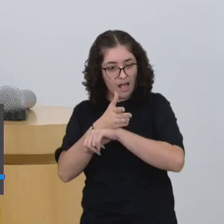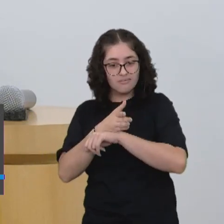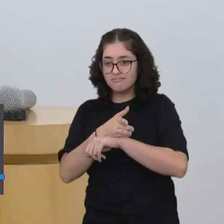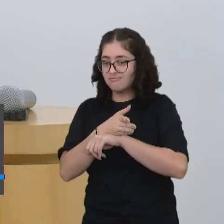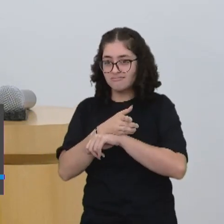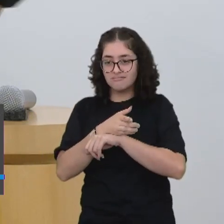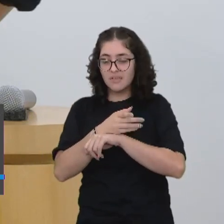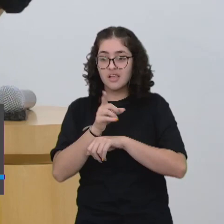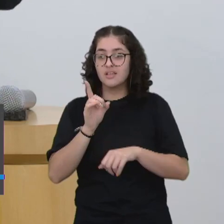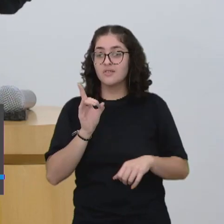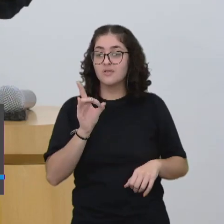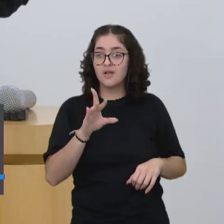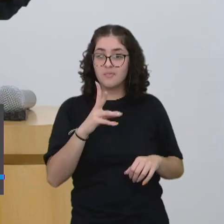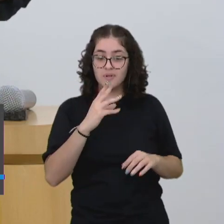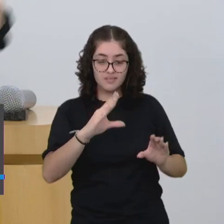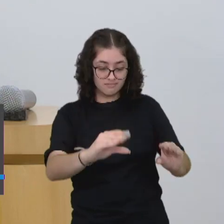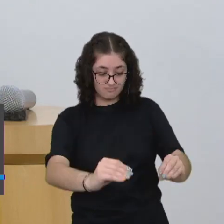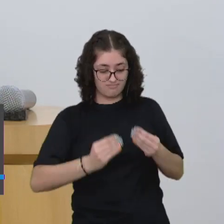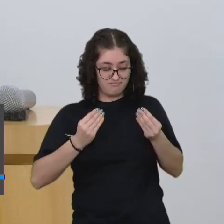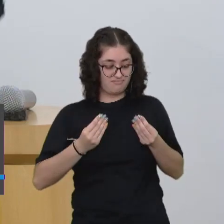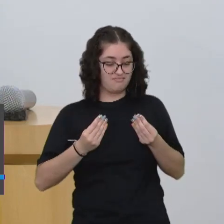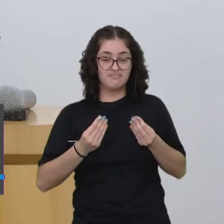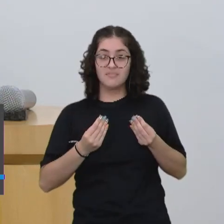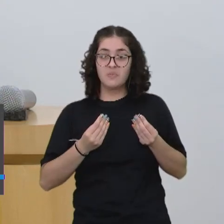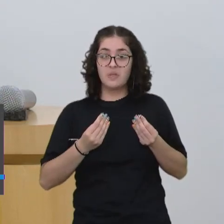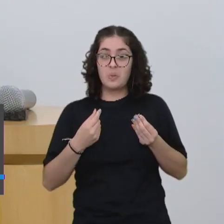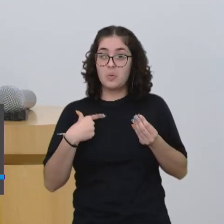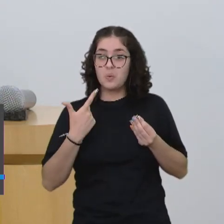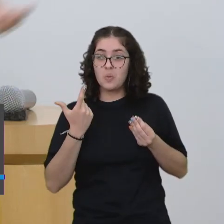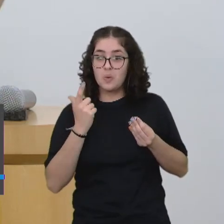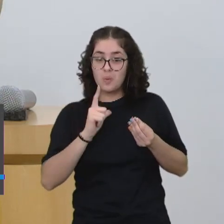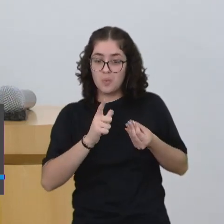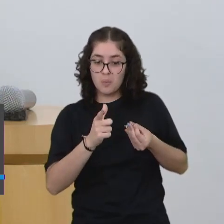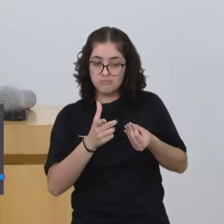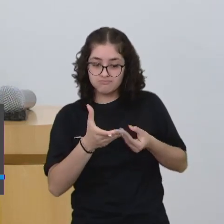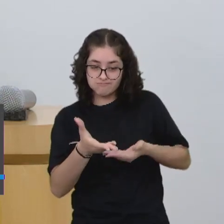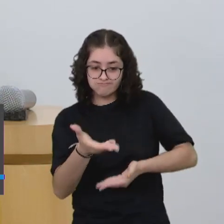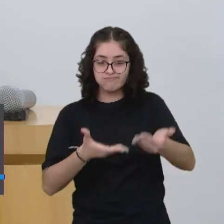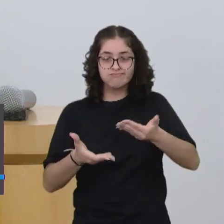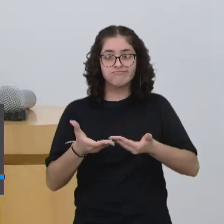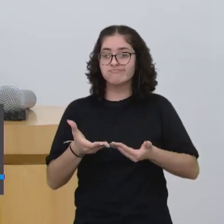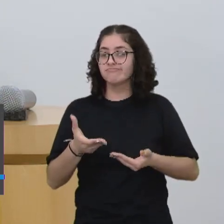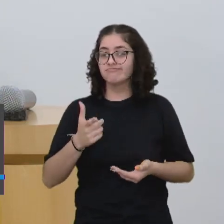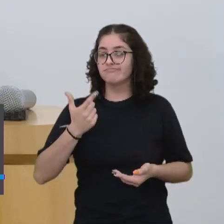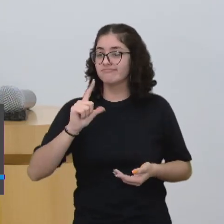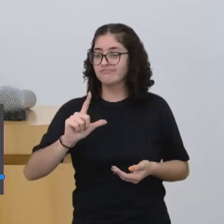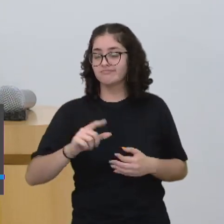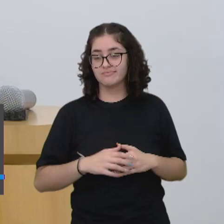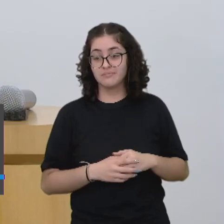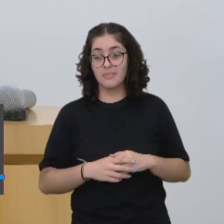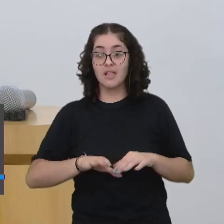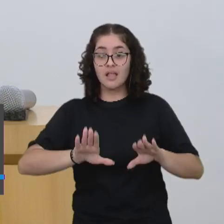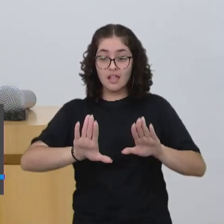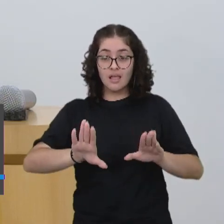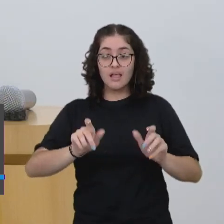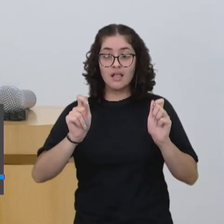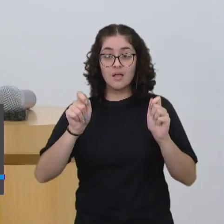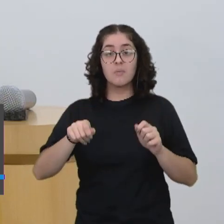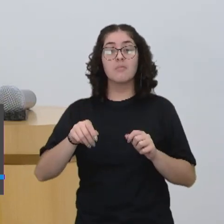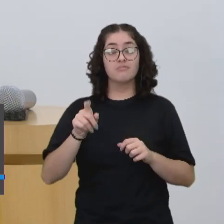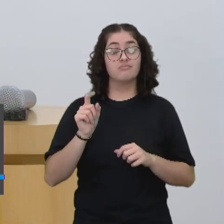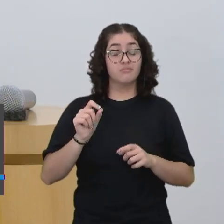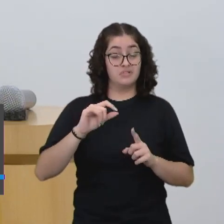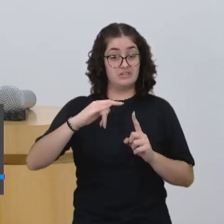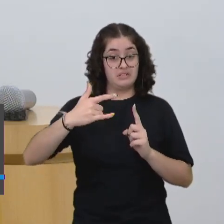disso, você só recebe a informação, sem poder alterar essa informação. E isso pode ser